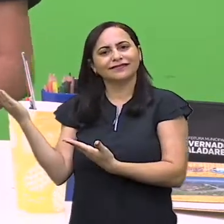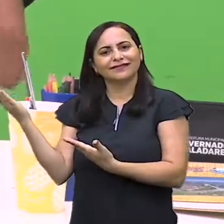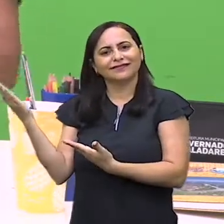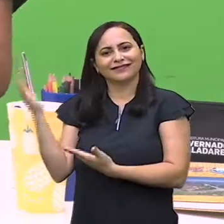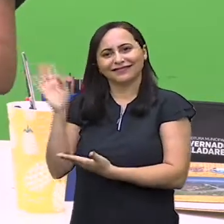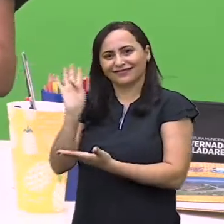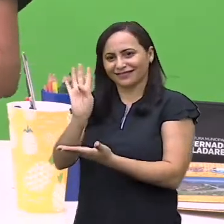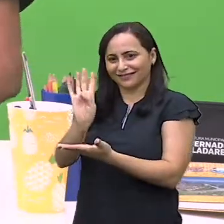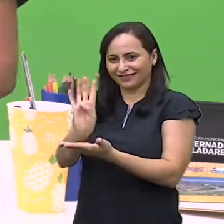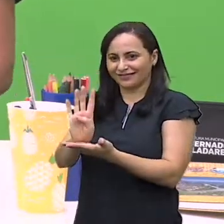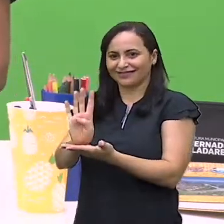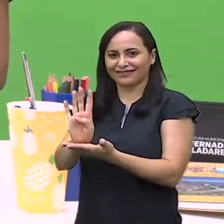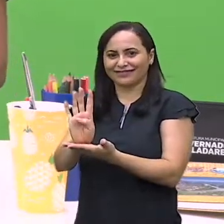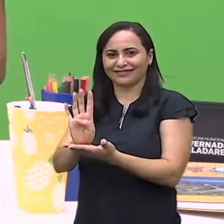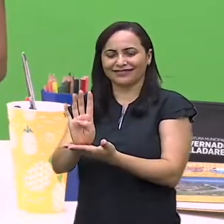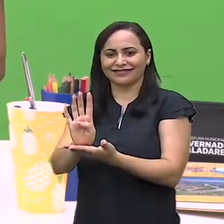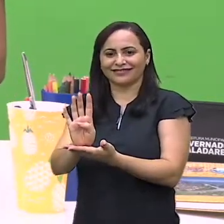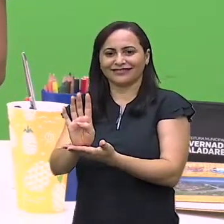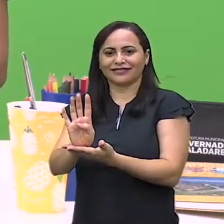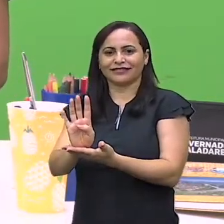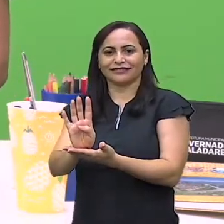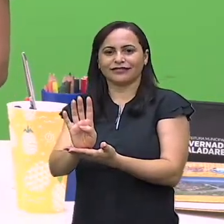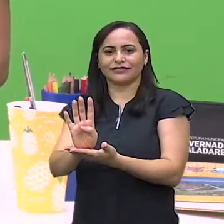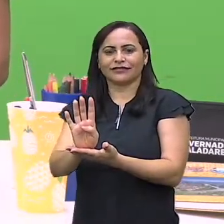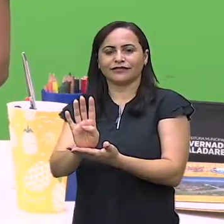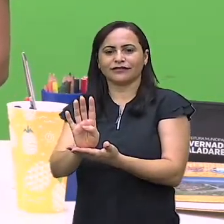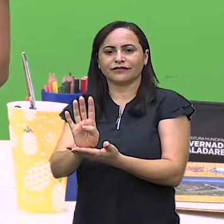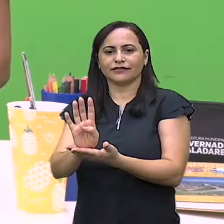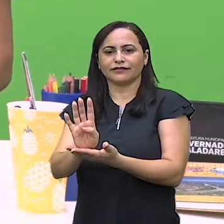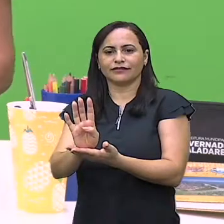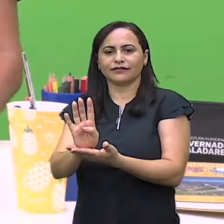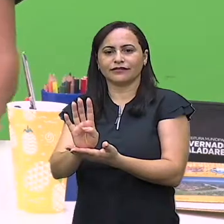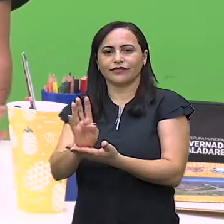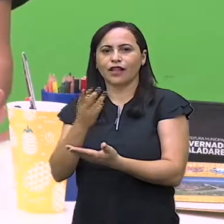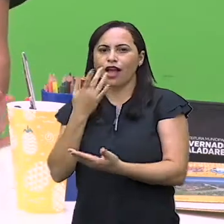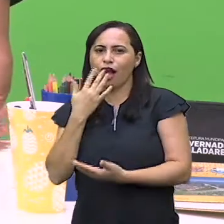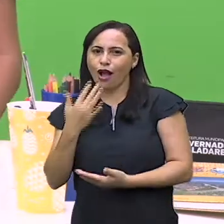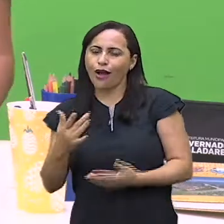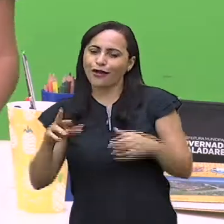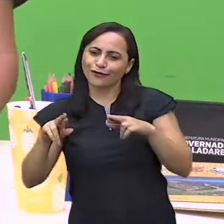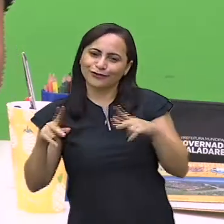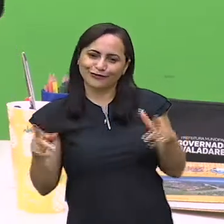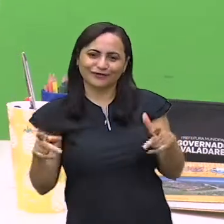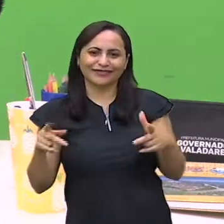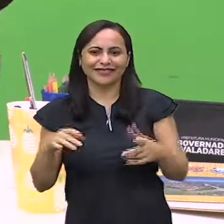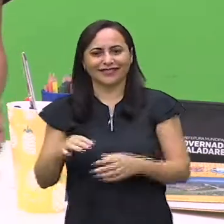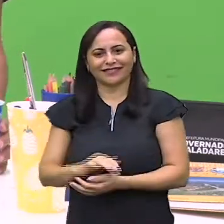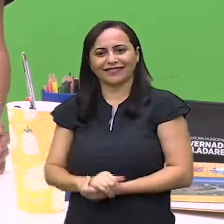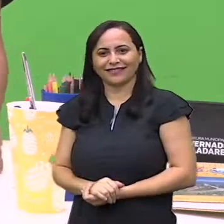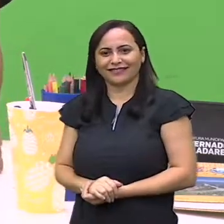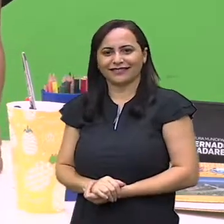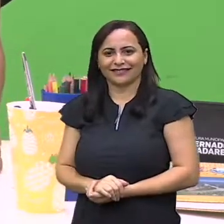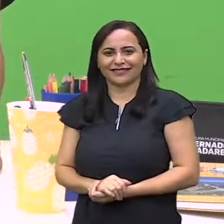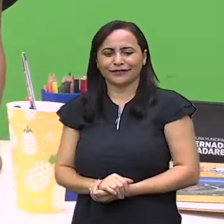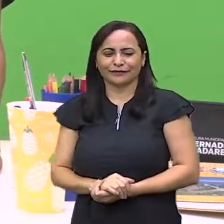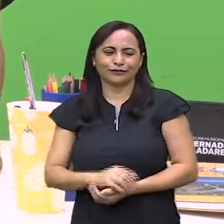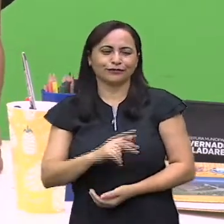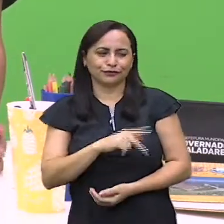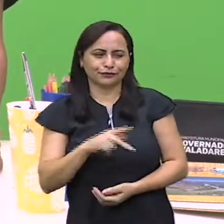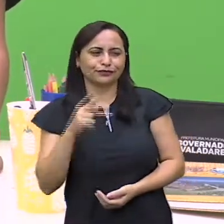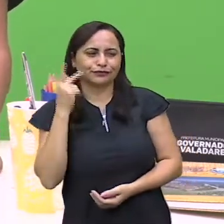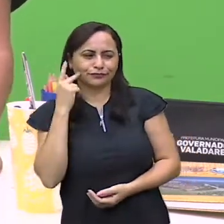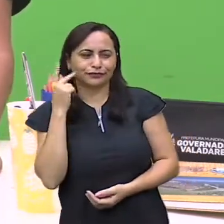Número 4! Eu quero cor diferente, posso jogar? Pode. Aqui? Essa professora Karina